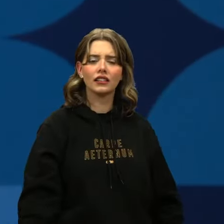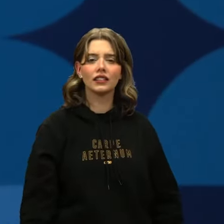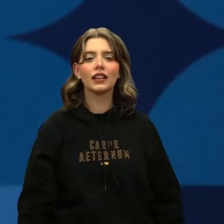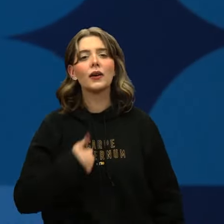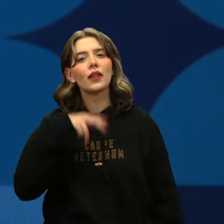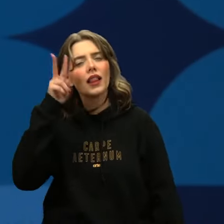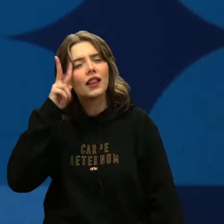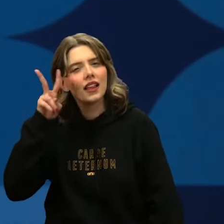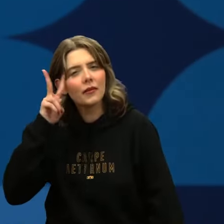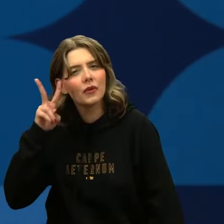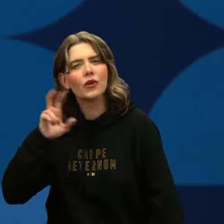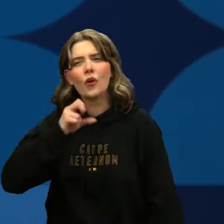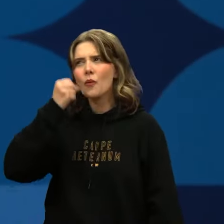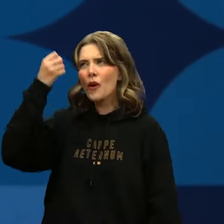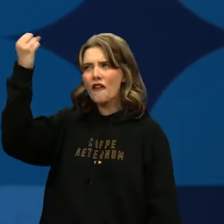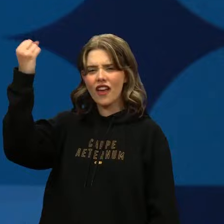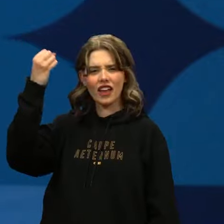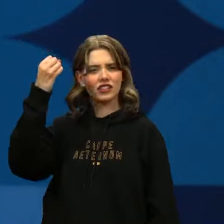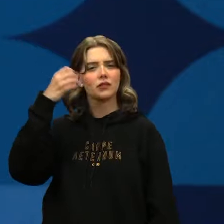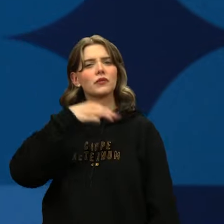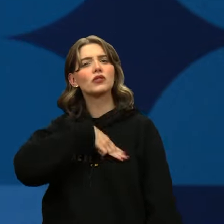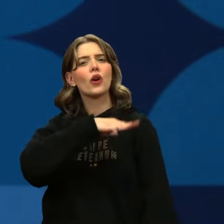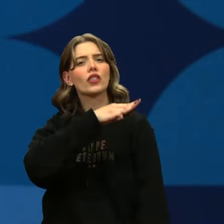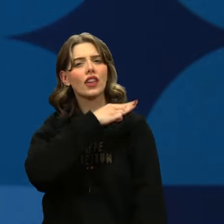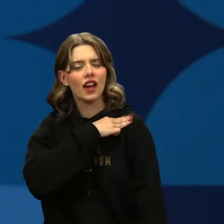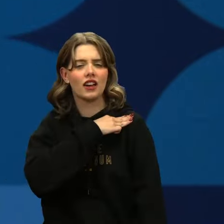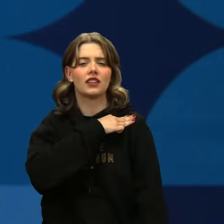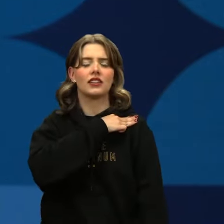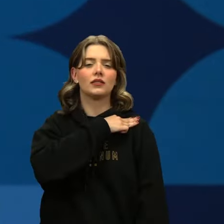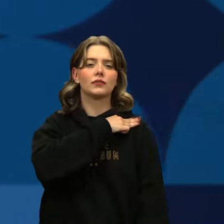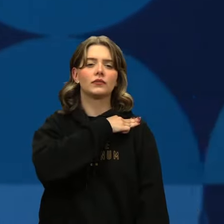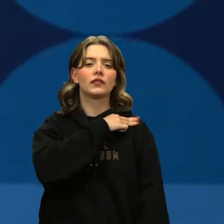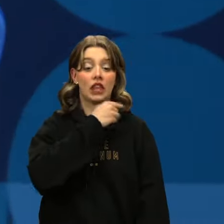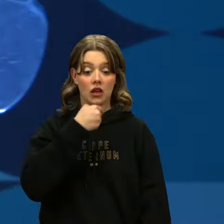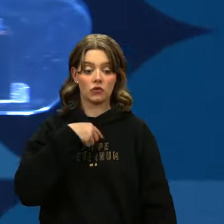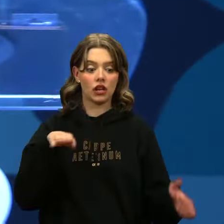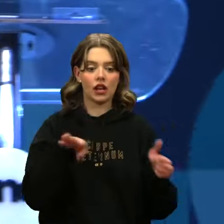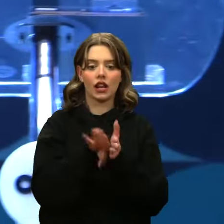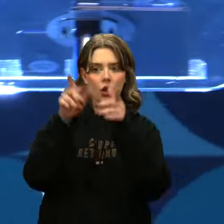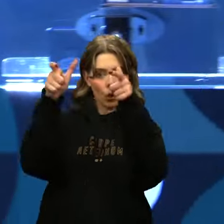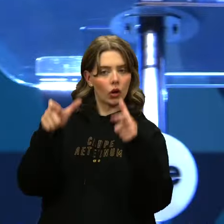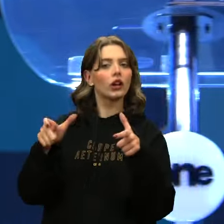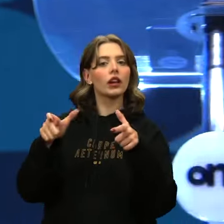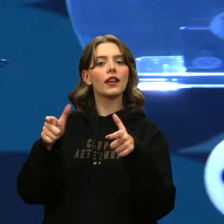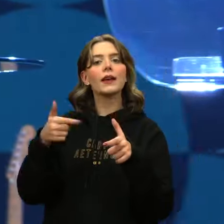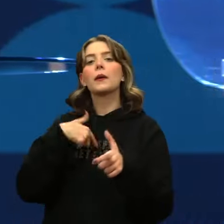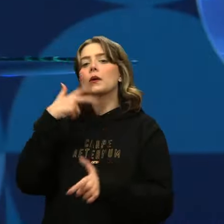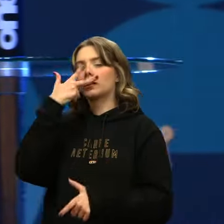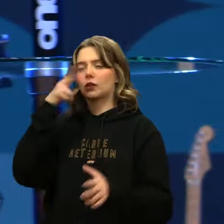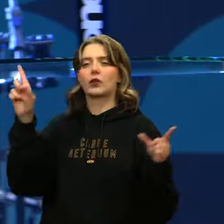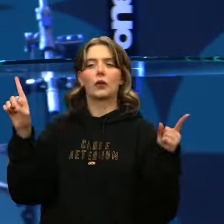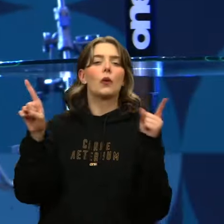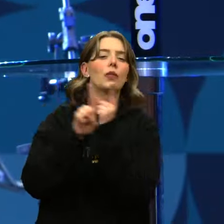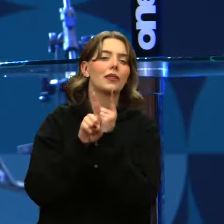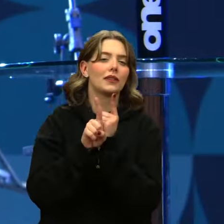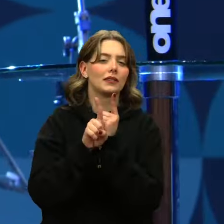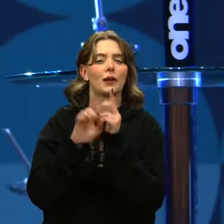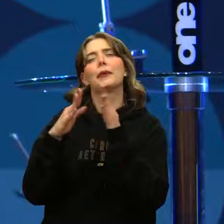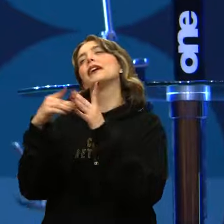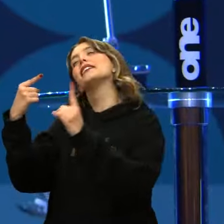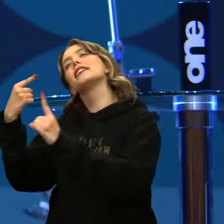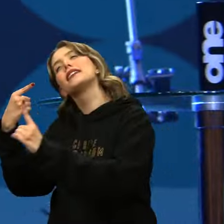viagem missionária que eu fui para Honduras. E quando eu cheguei lá, eu achei que eu ia encontrar, né, uma igreja